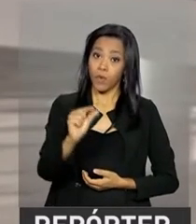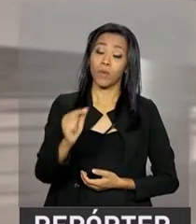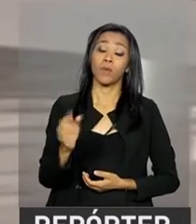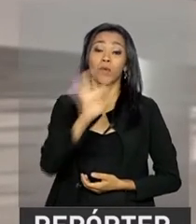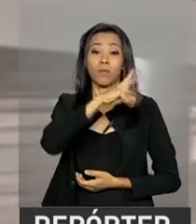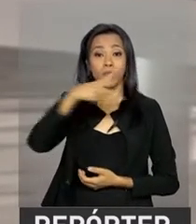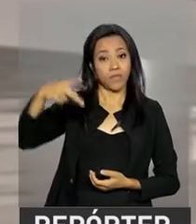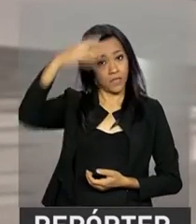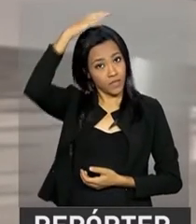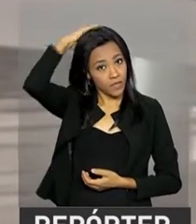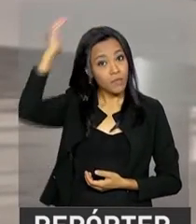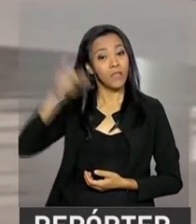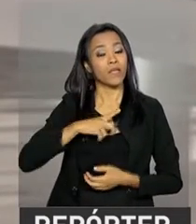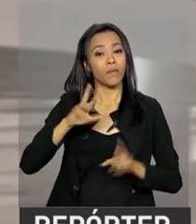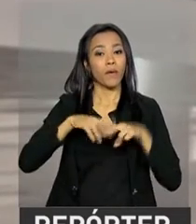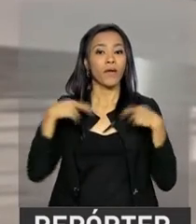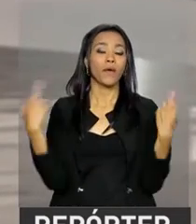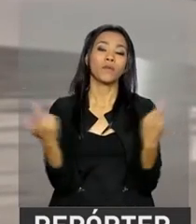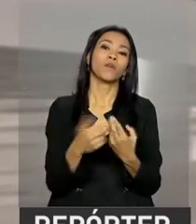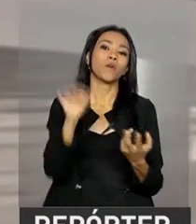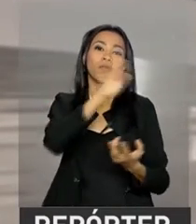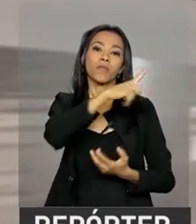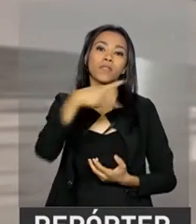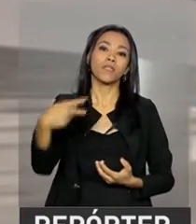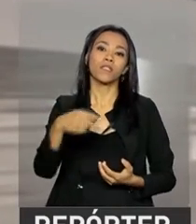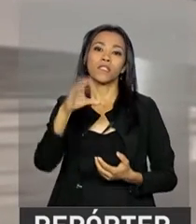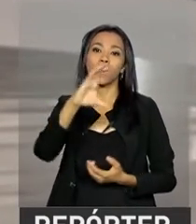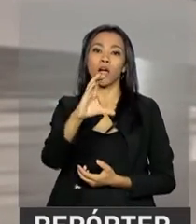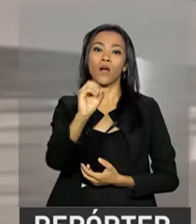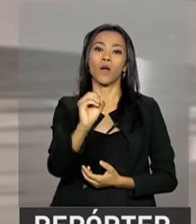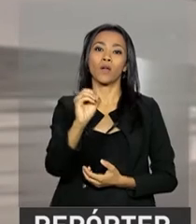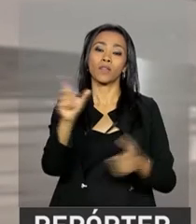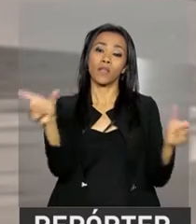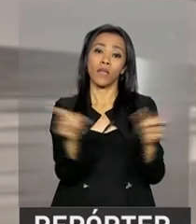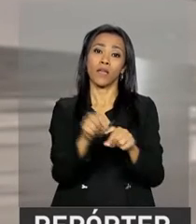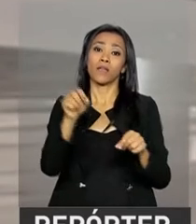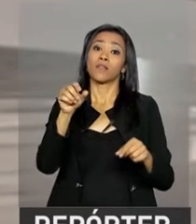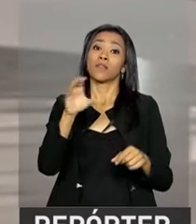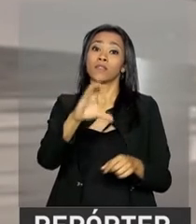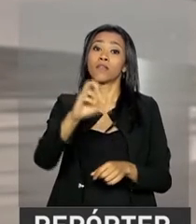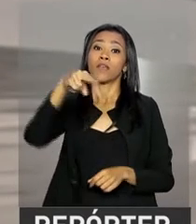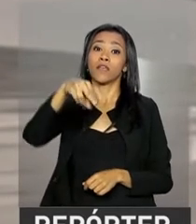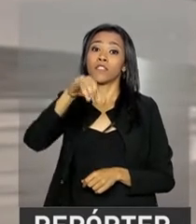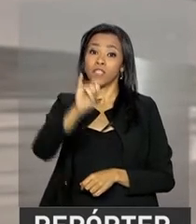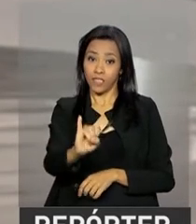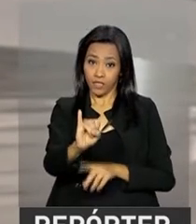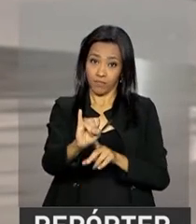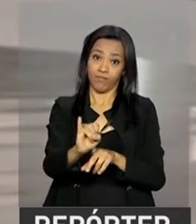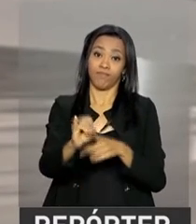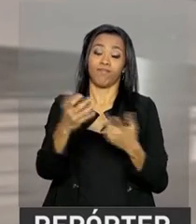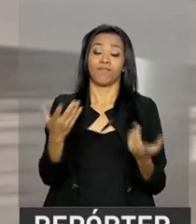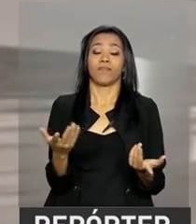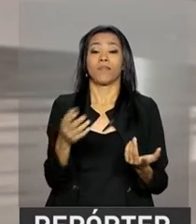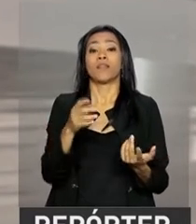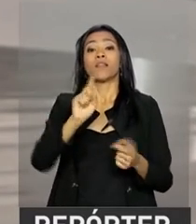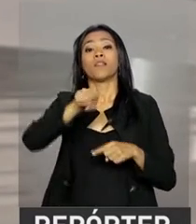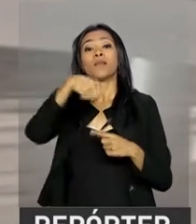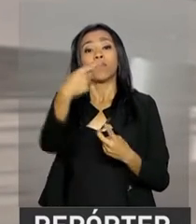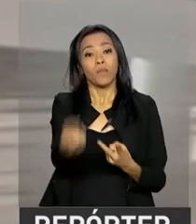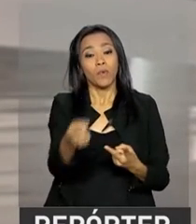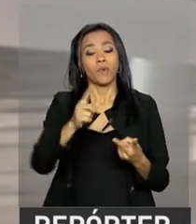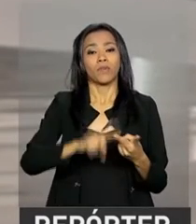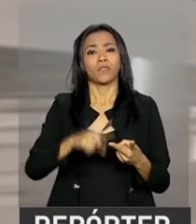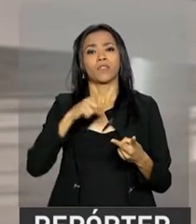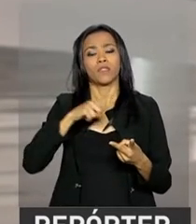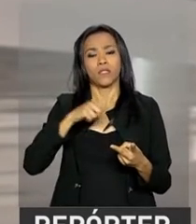tem reunião com o presidente da Confederação Nacional da Indústria, CNI, Robson Braga. E logo mais às 11h30 ele recebe o ministro